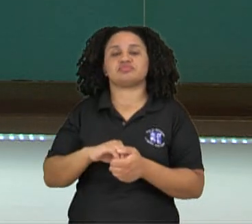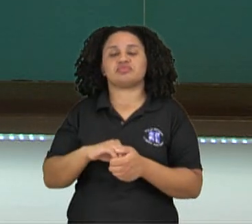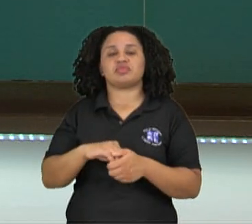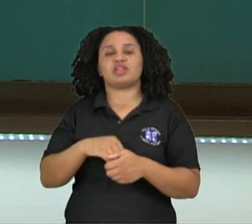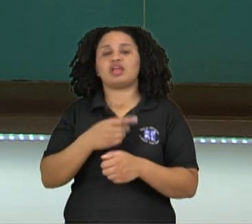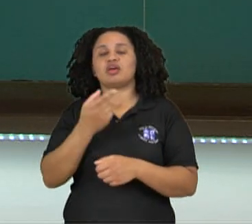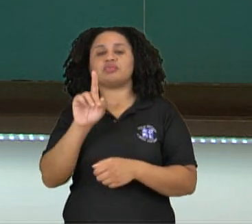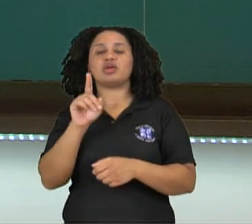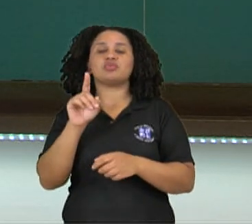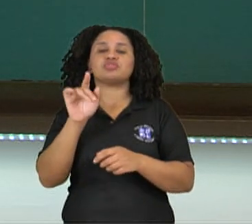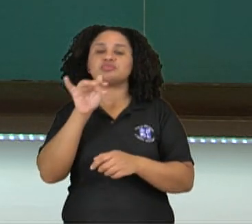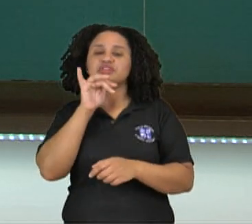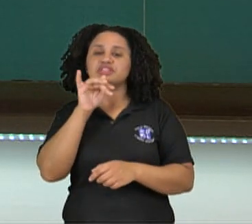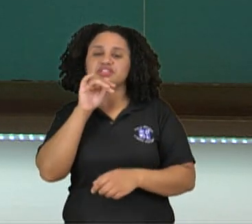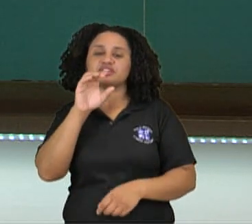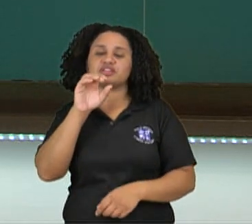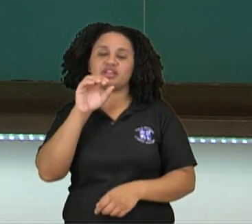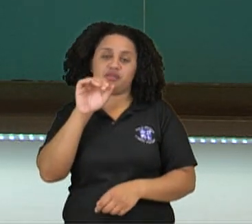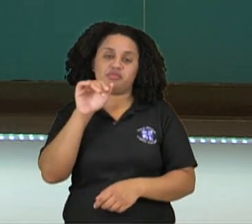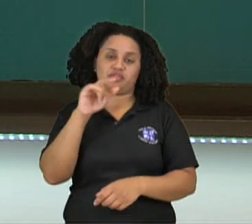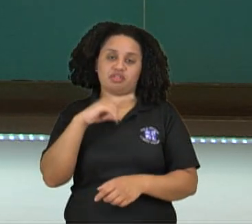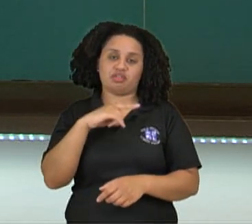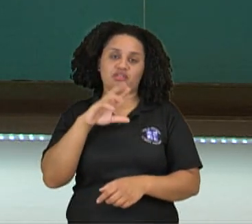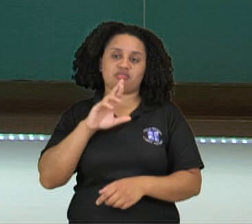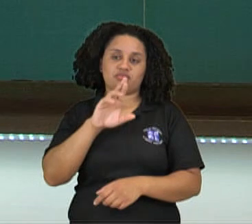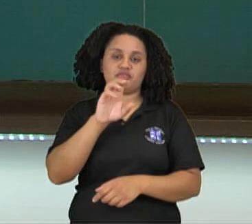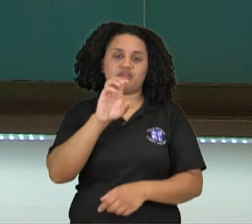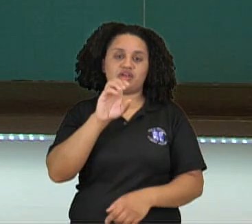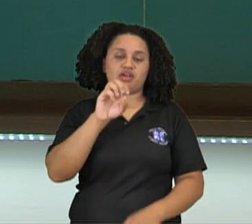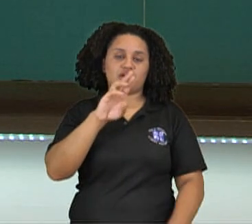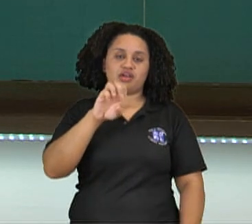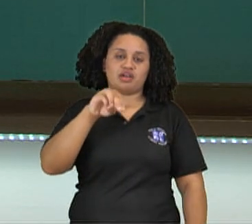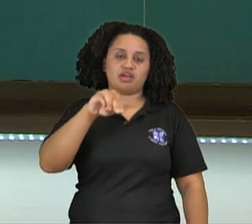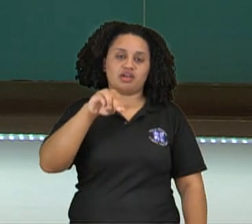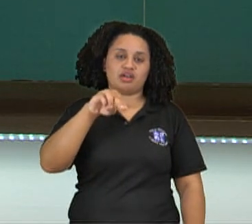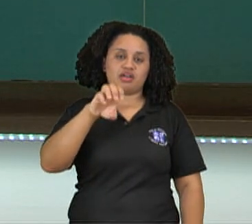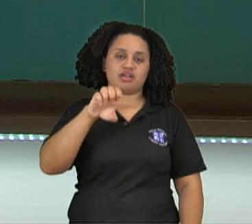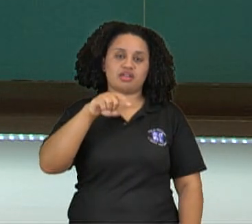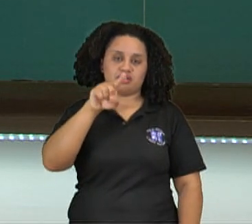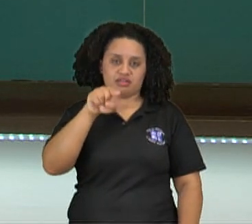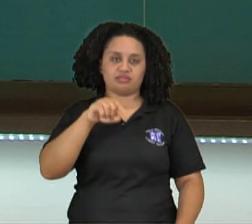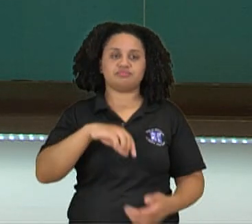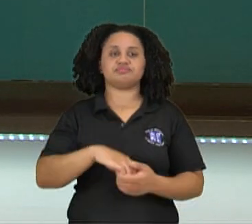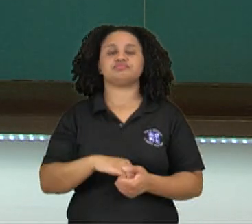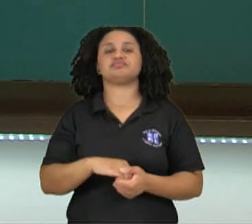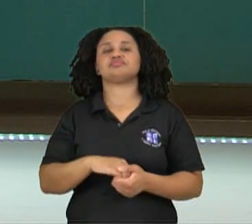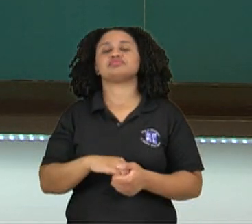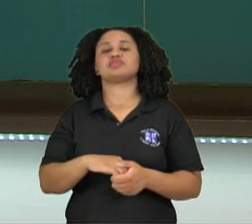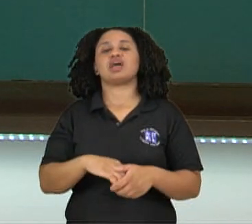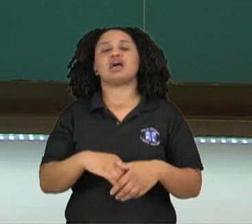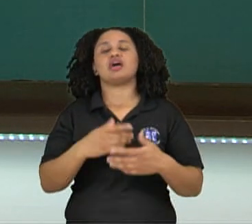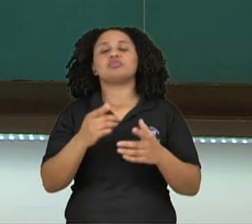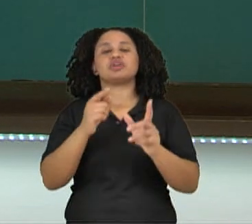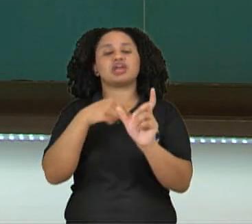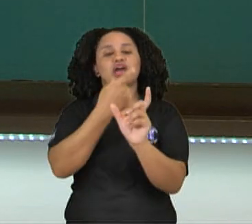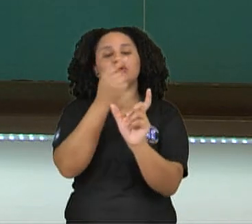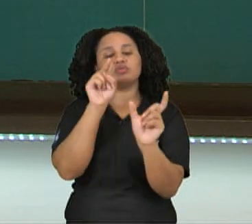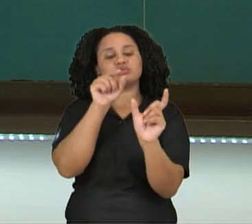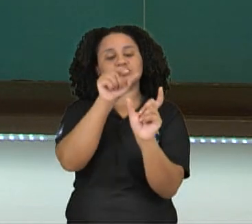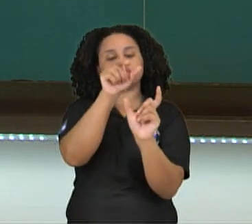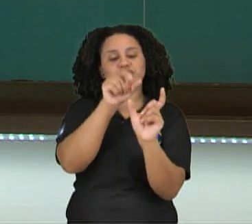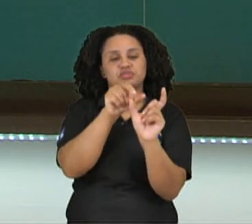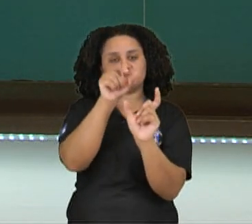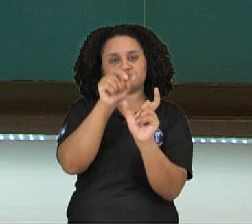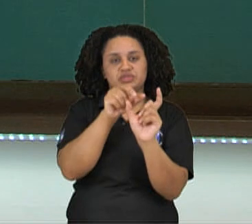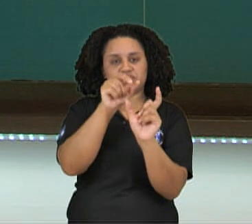carnê também, que é um substantivo, né? O carnê. São oxítonas, né? São acentuadas porque